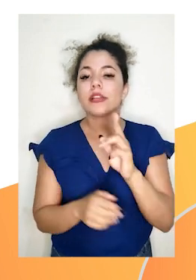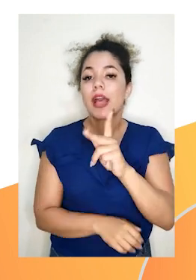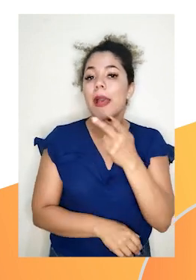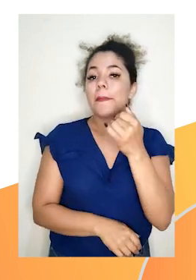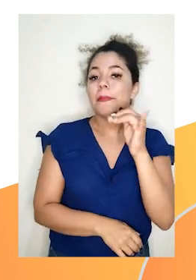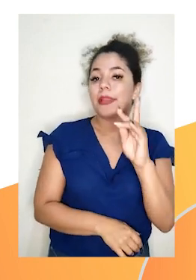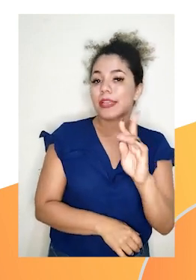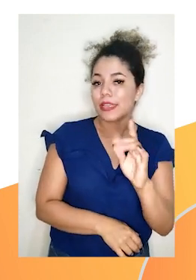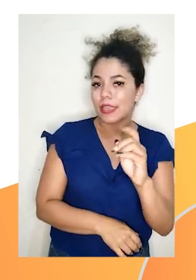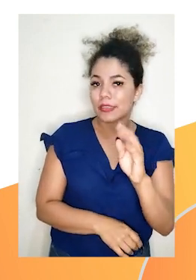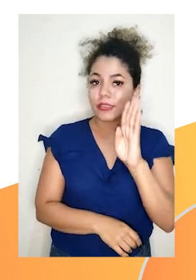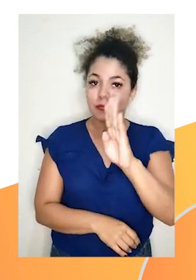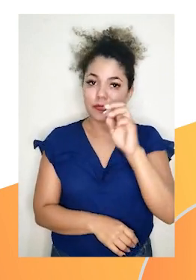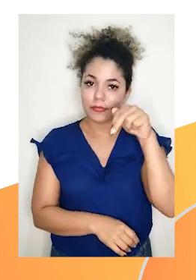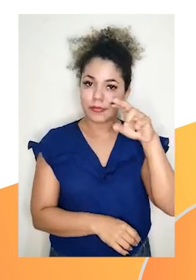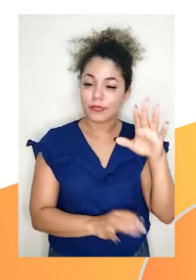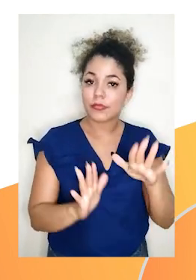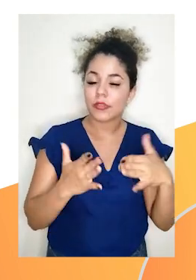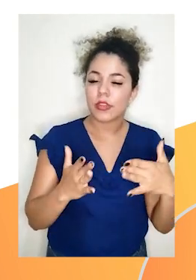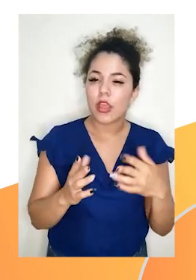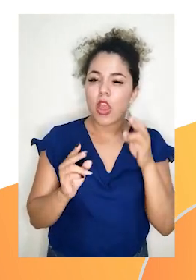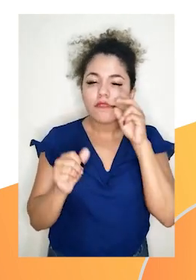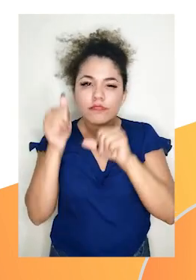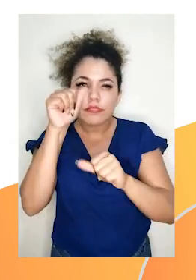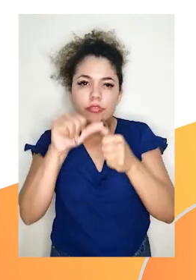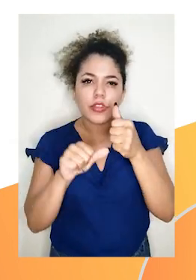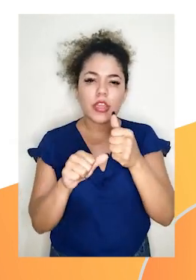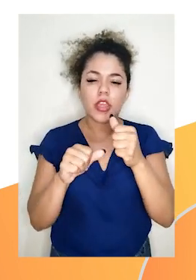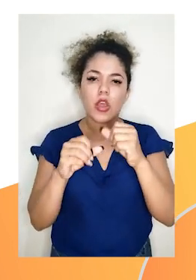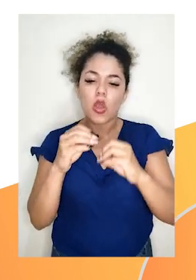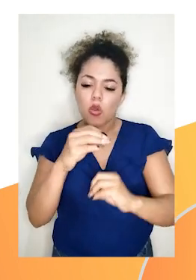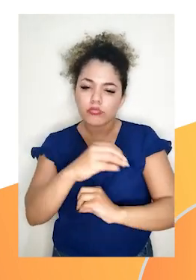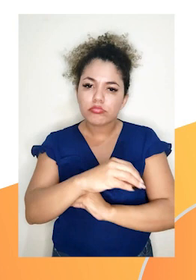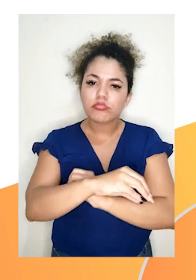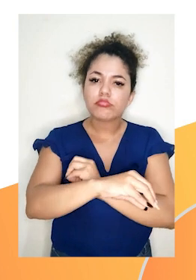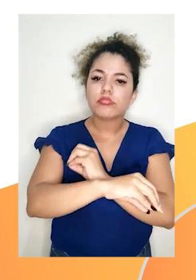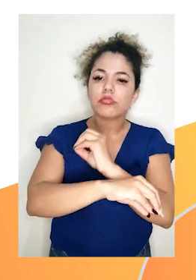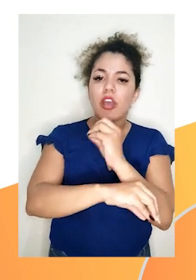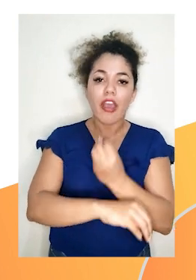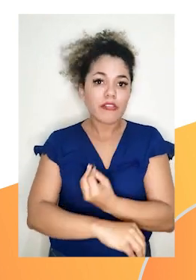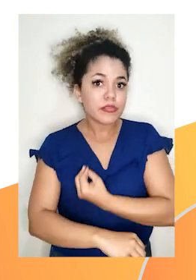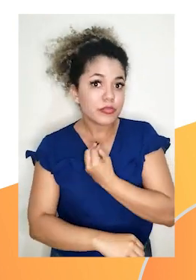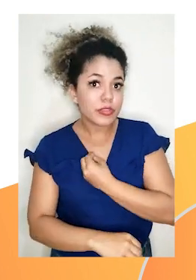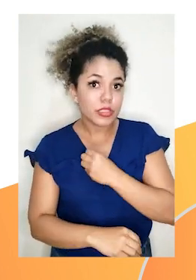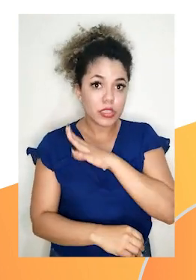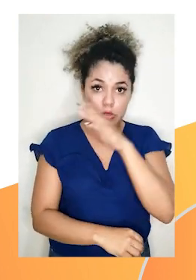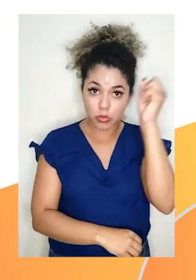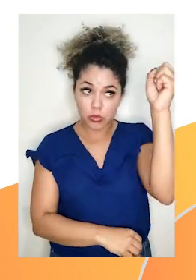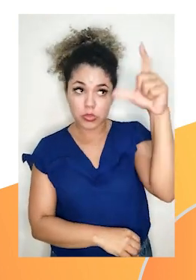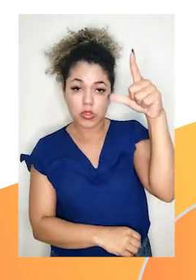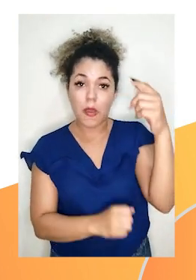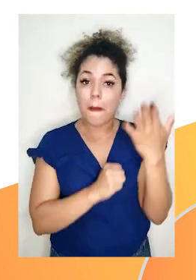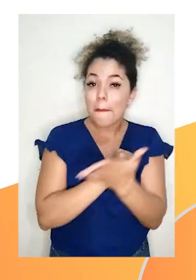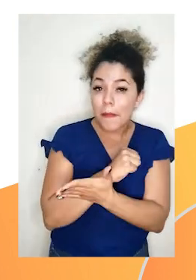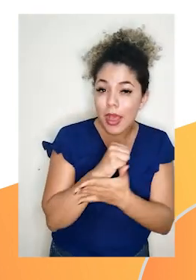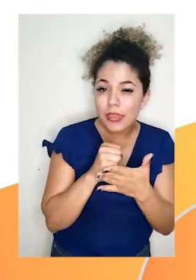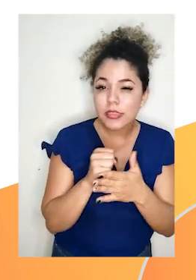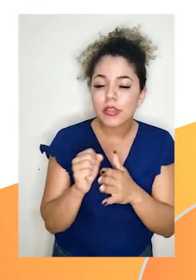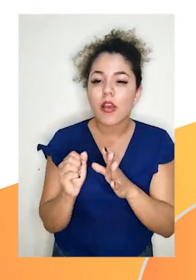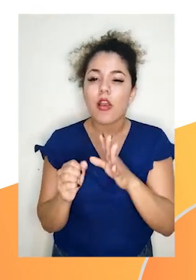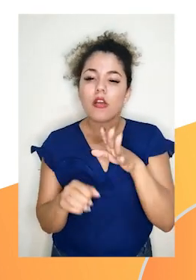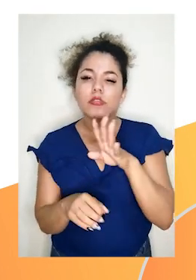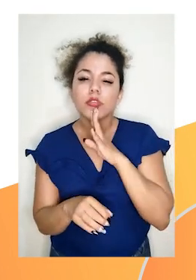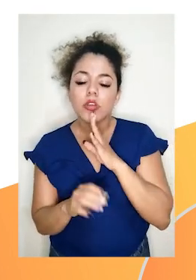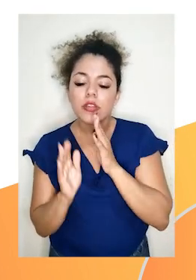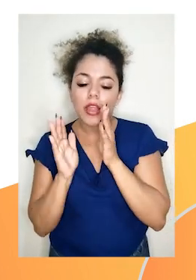são analisar o ciclo evolutivo do Sol, nascimento, vida e morte, baseado no conhecimento das etapas de